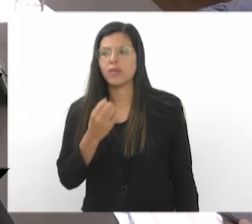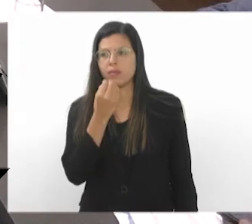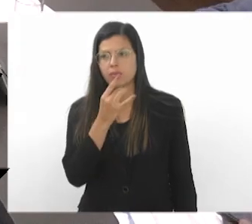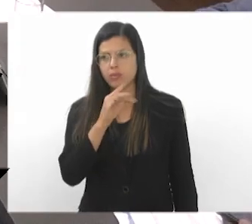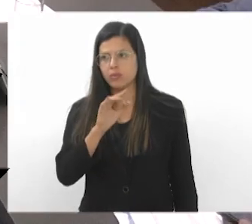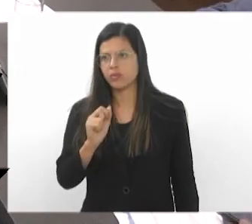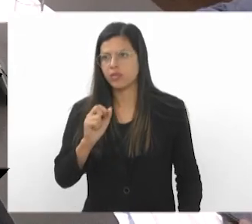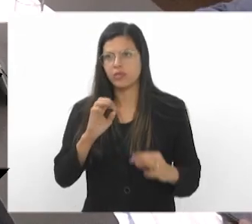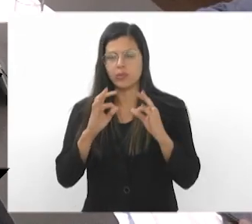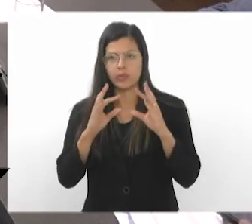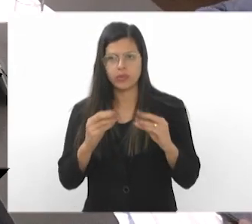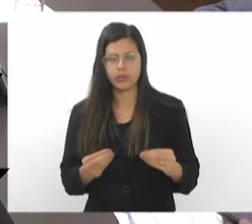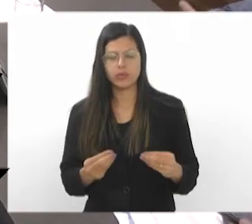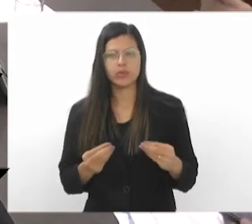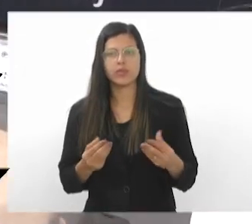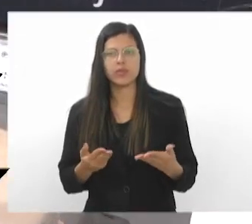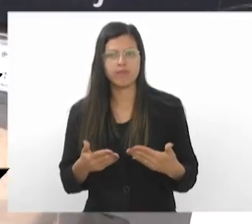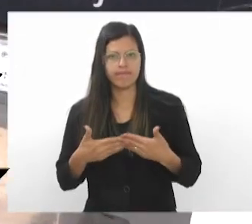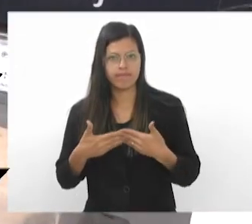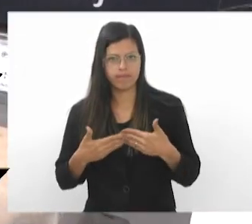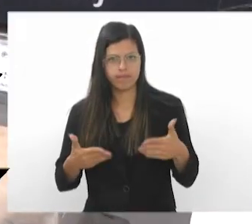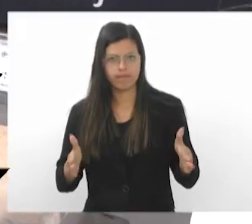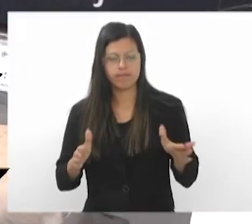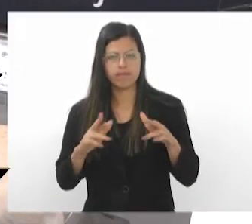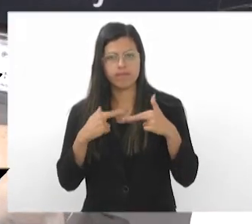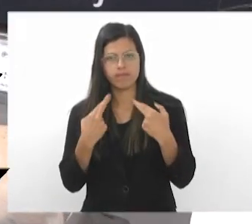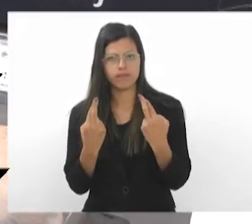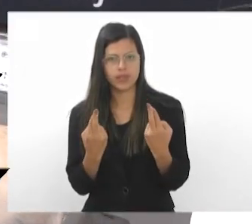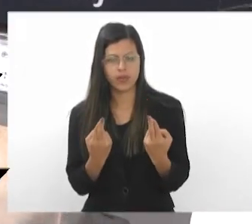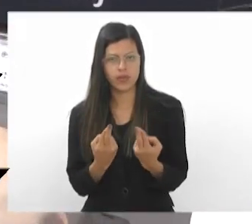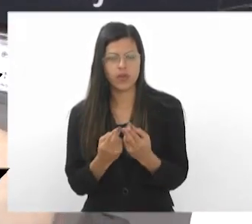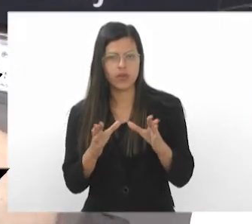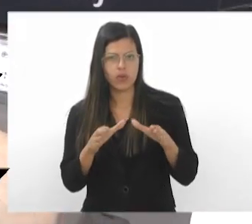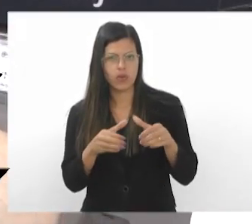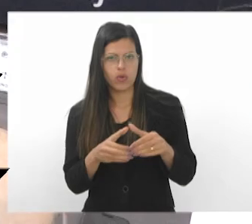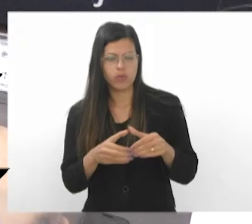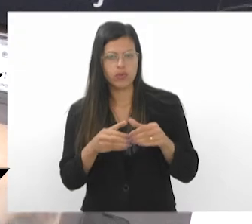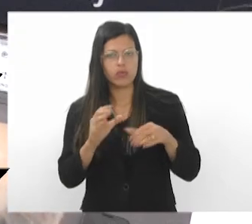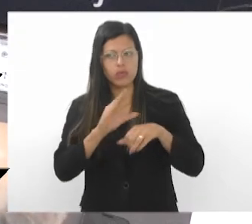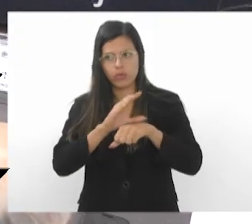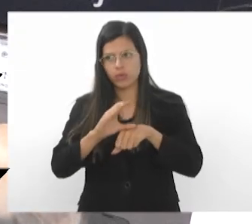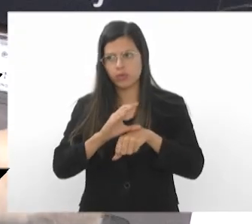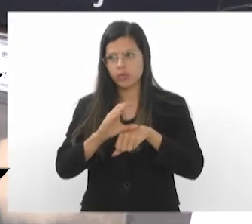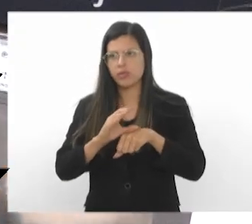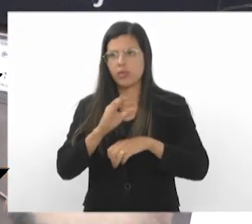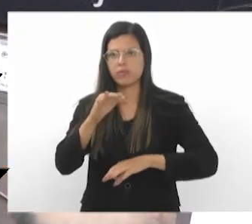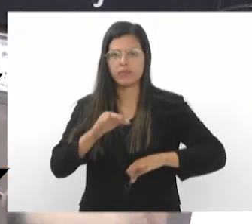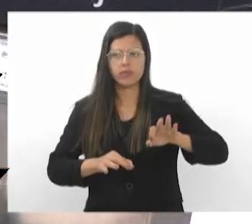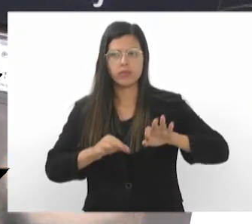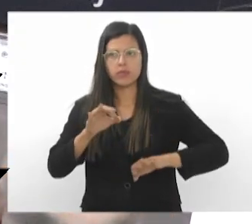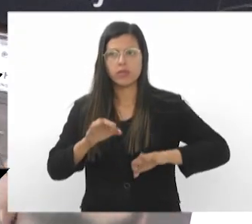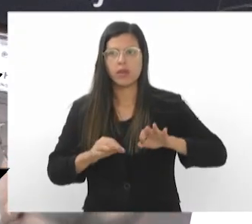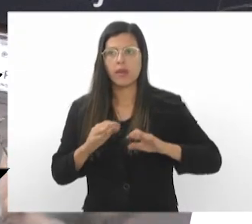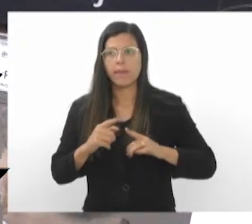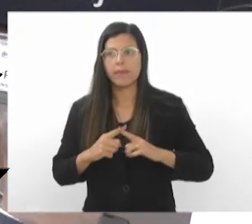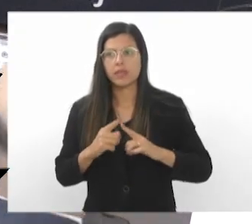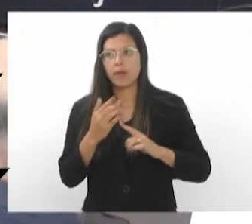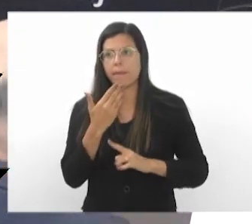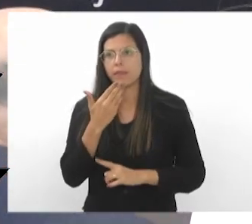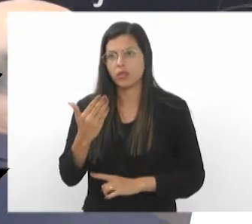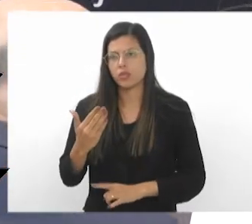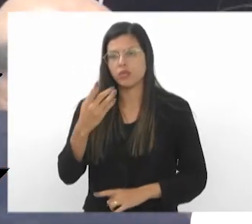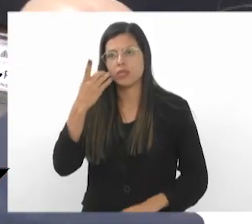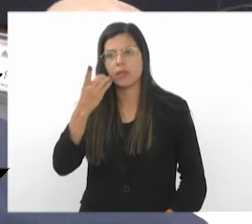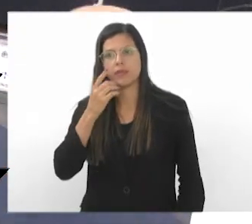Bom dia a todos. Declaro aberto os trabalhos da nossa Comissão de Constituição e Justiça, mas a pedido do deputado e presidente